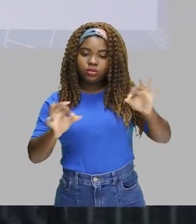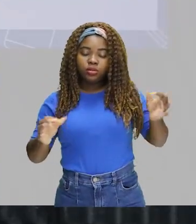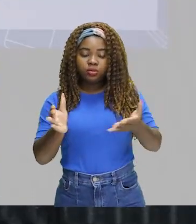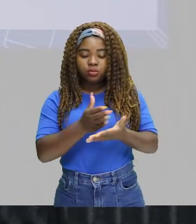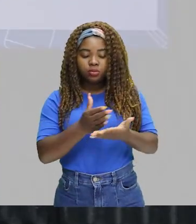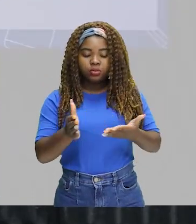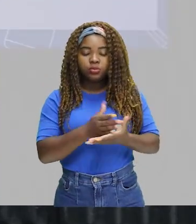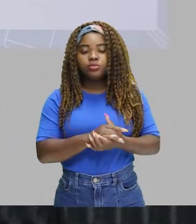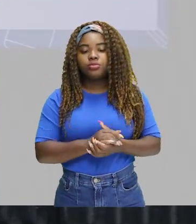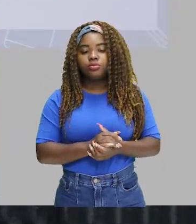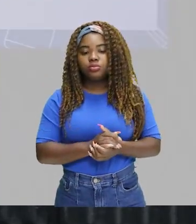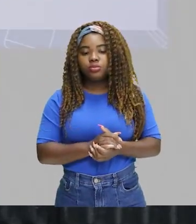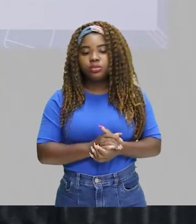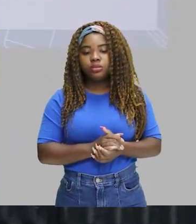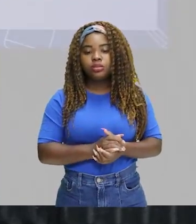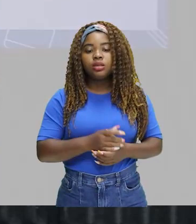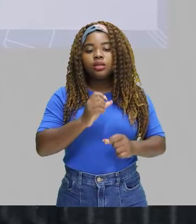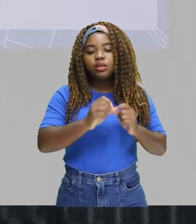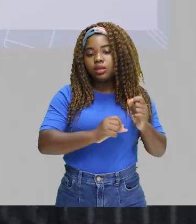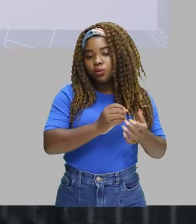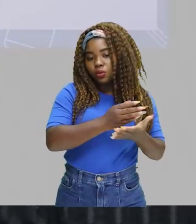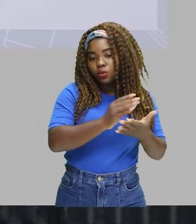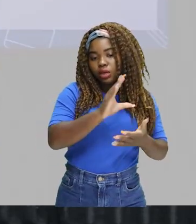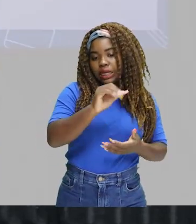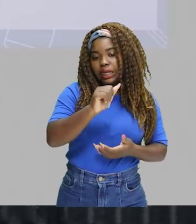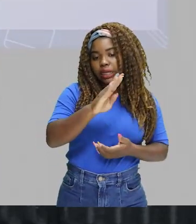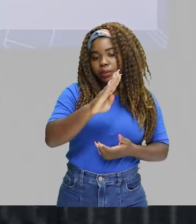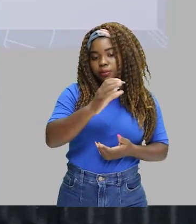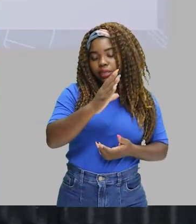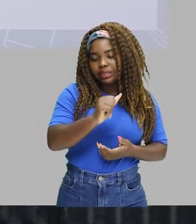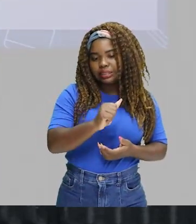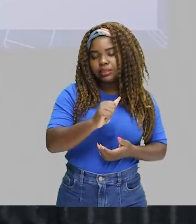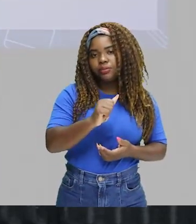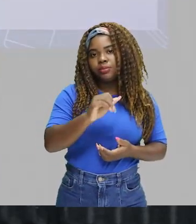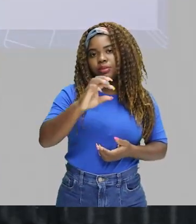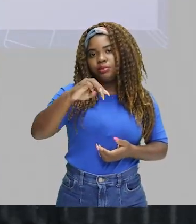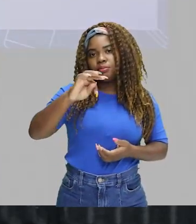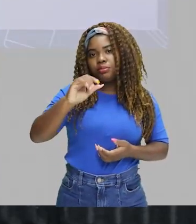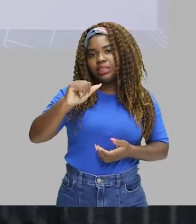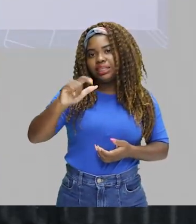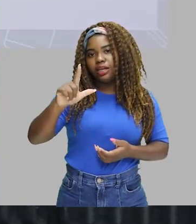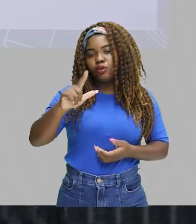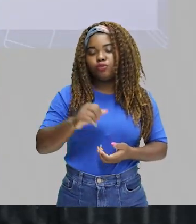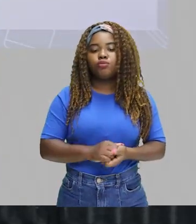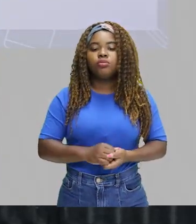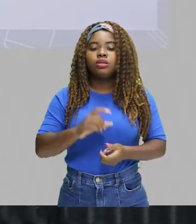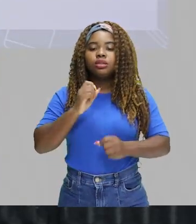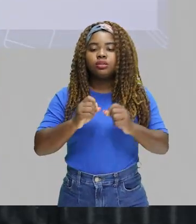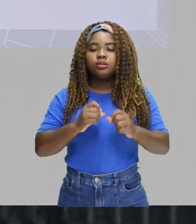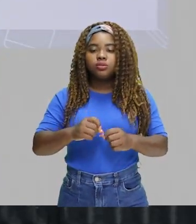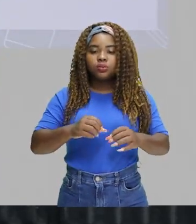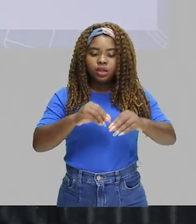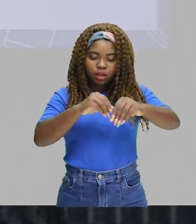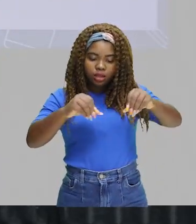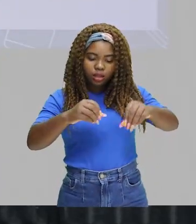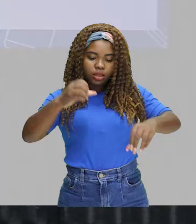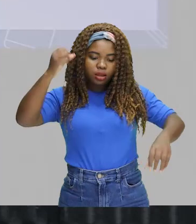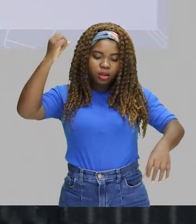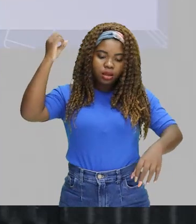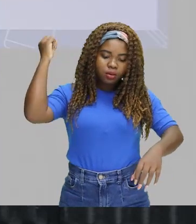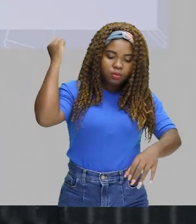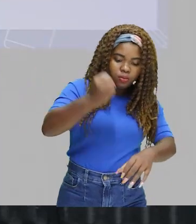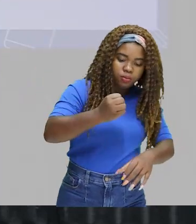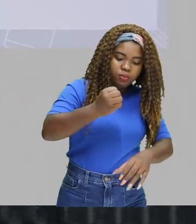também do dardo. A primeira parte está bem aqui, ó, que é de metal, que é a que vai ser fincada na terra. É